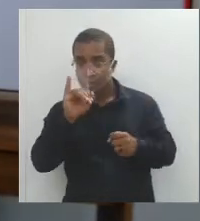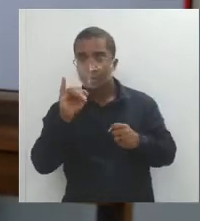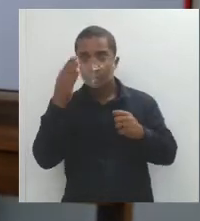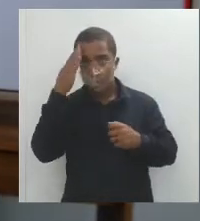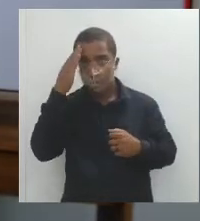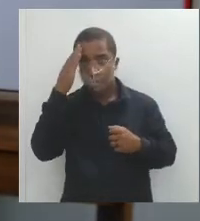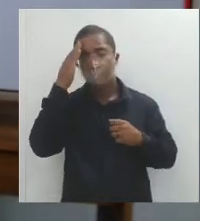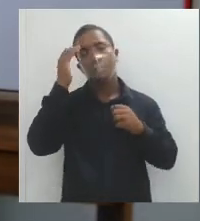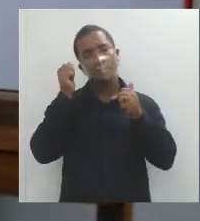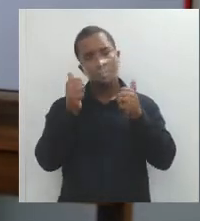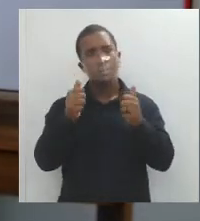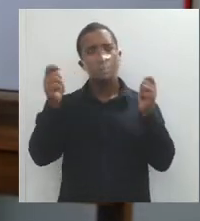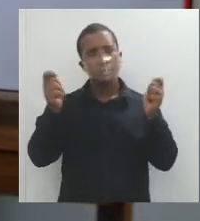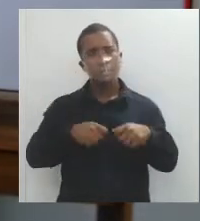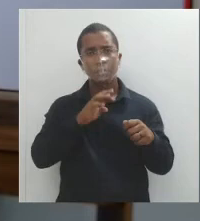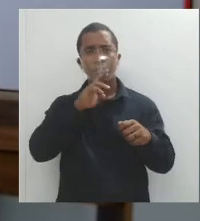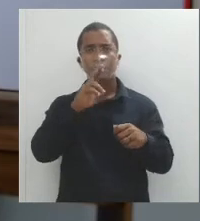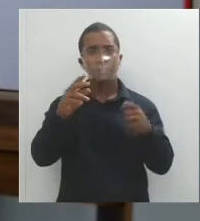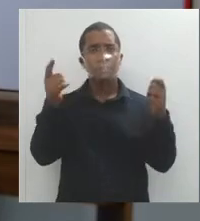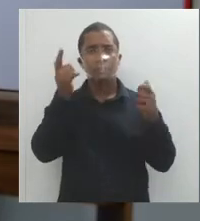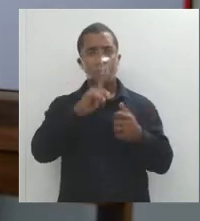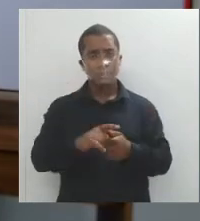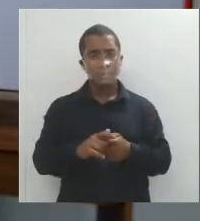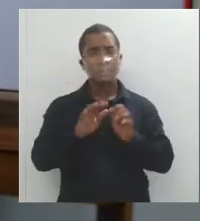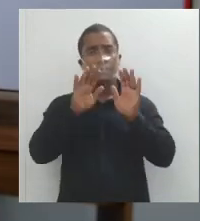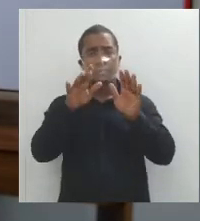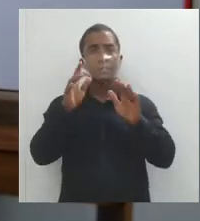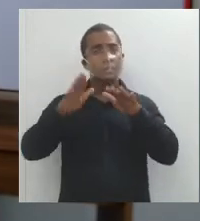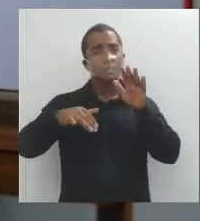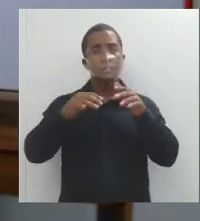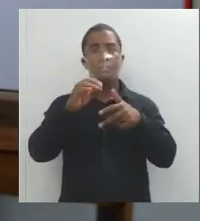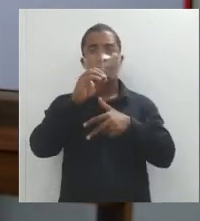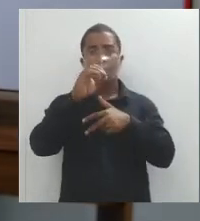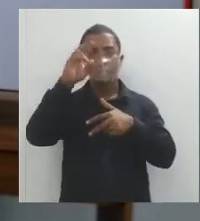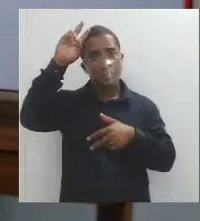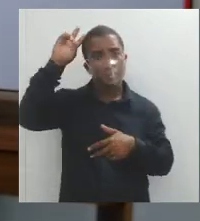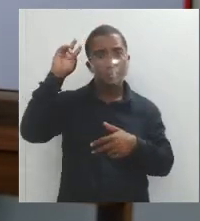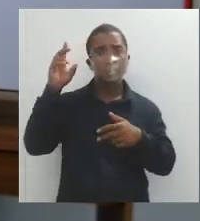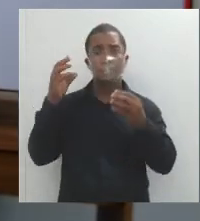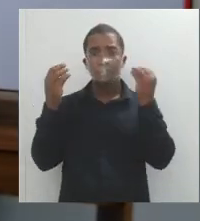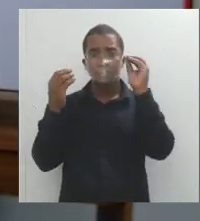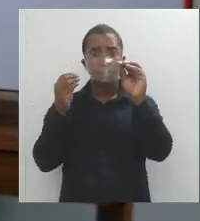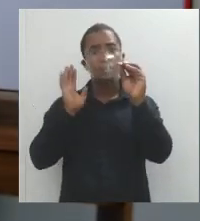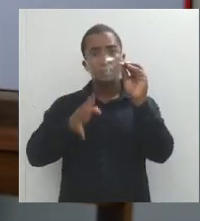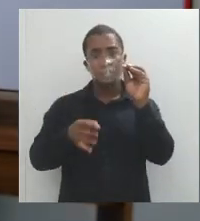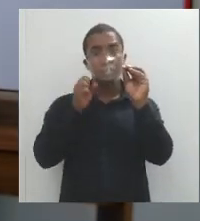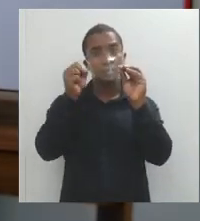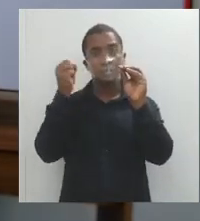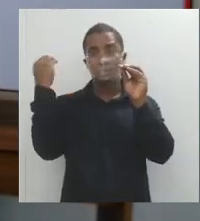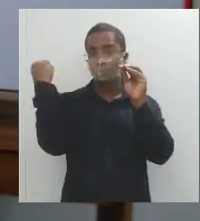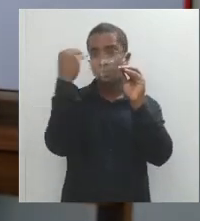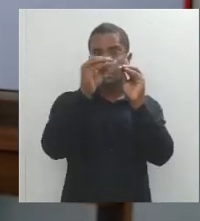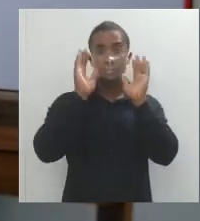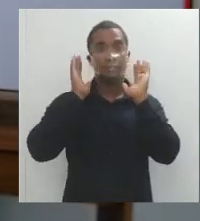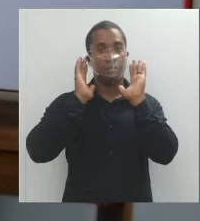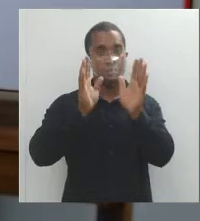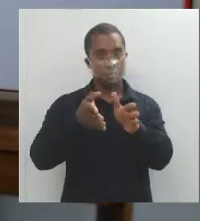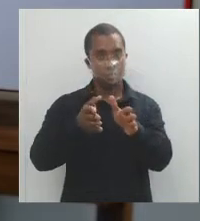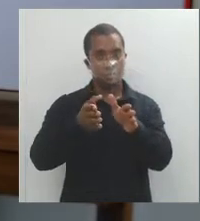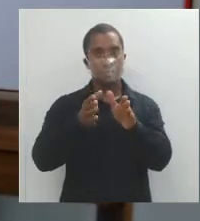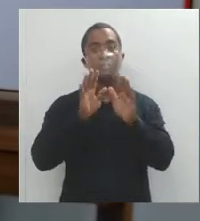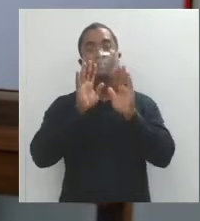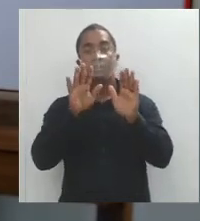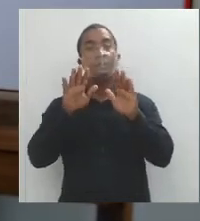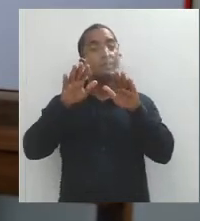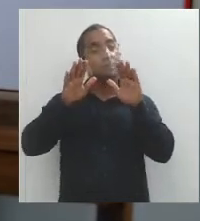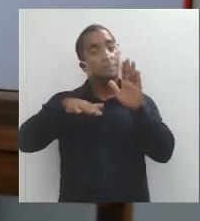potência. Beleza? Então, veja. Pode acontecer de questões no vestibulares, ele dá para você a potência direta. Mas pode também ter questões